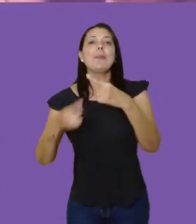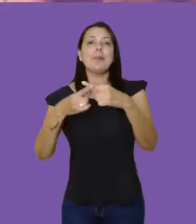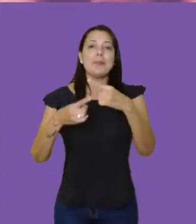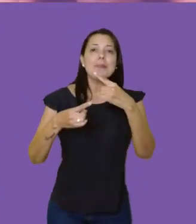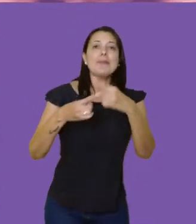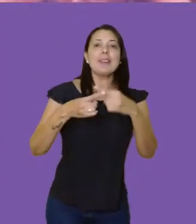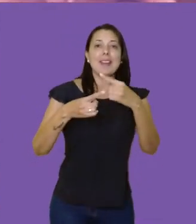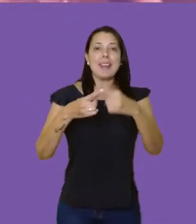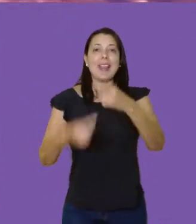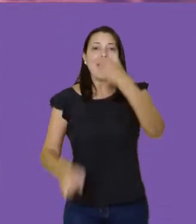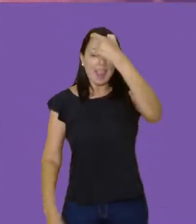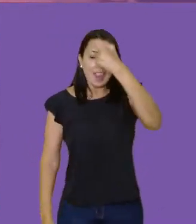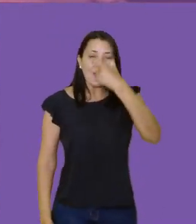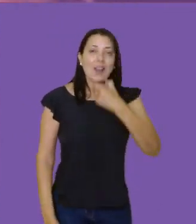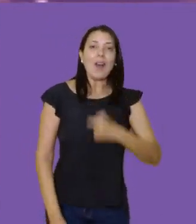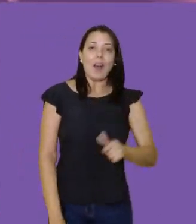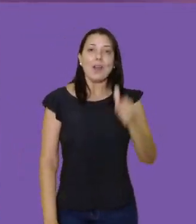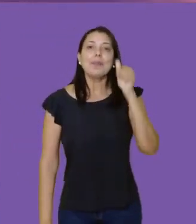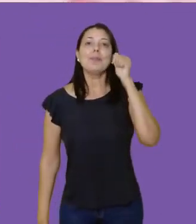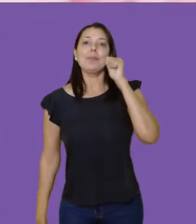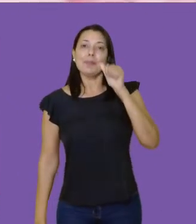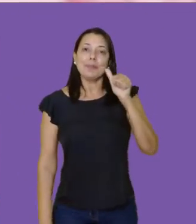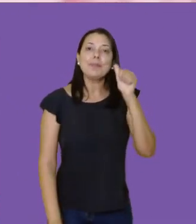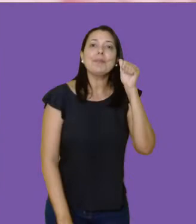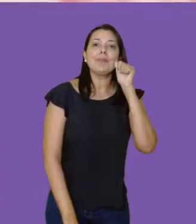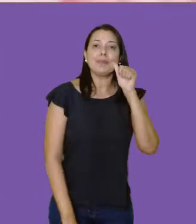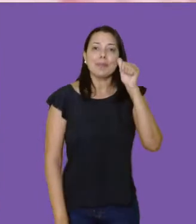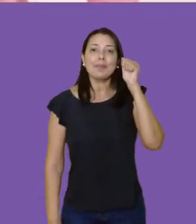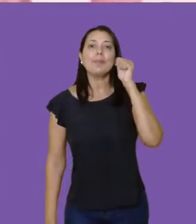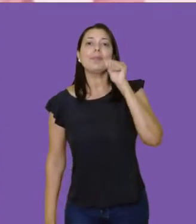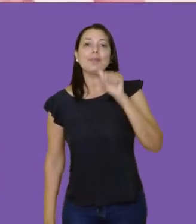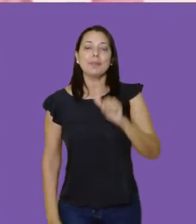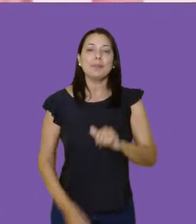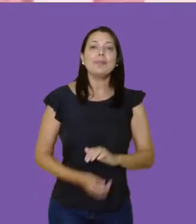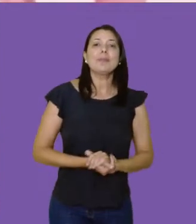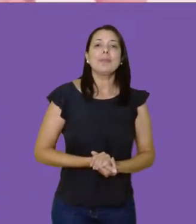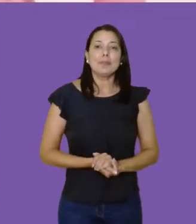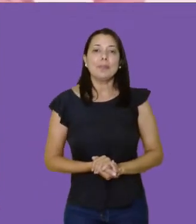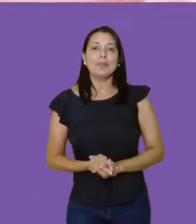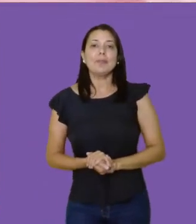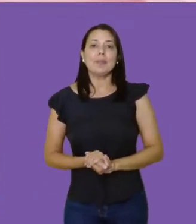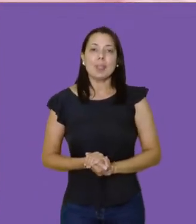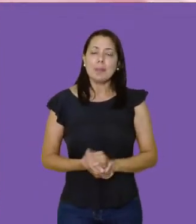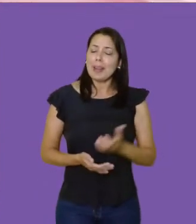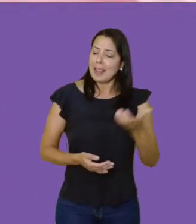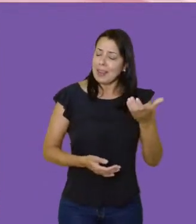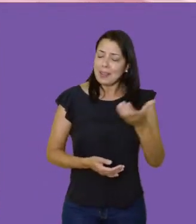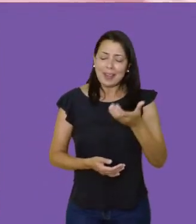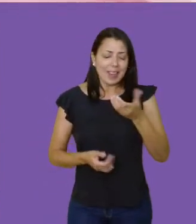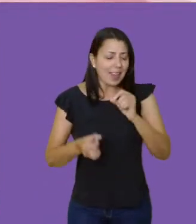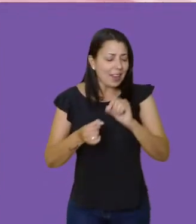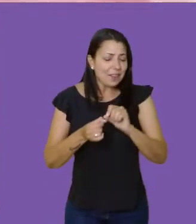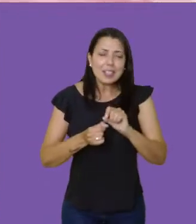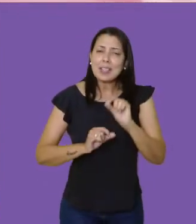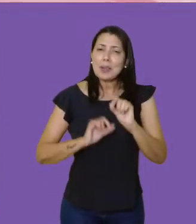Porque eu sou mulher pra